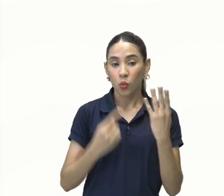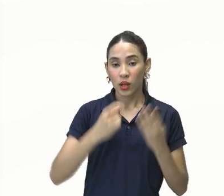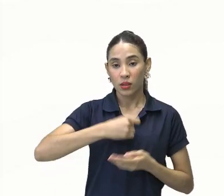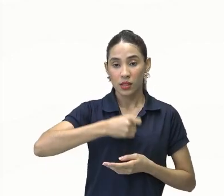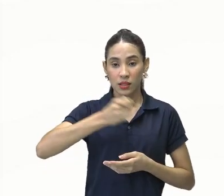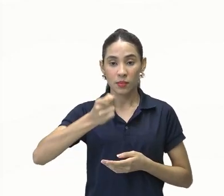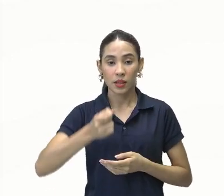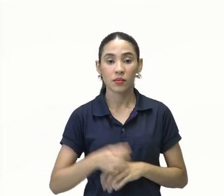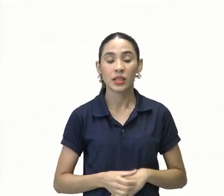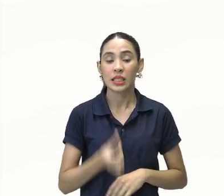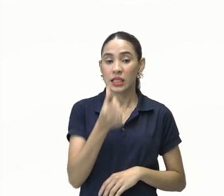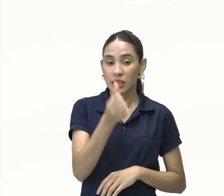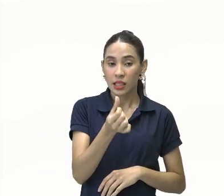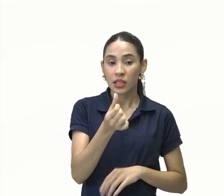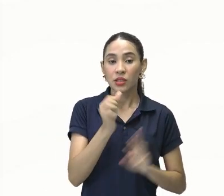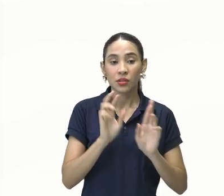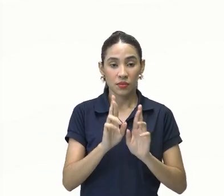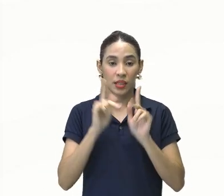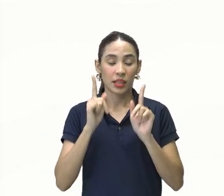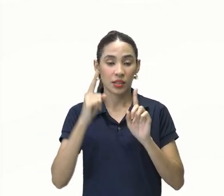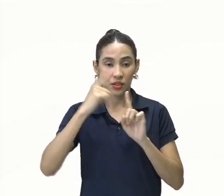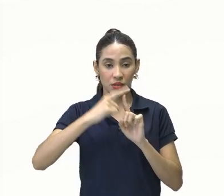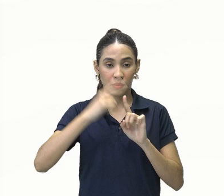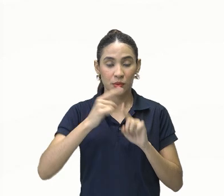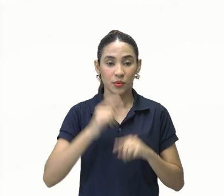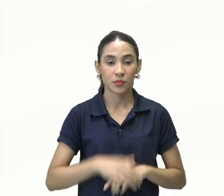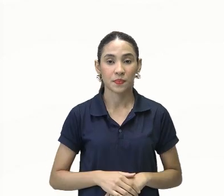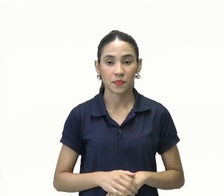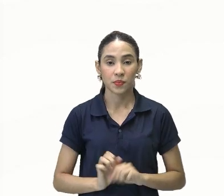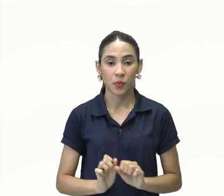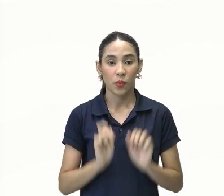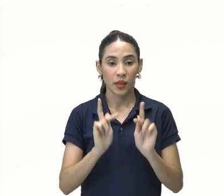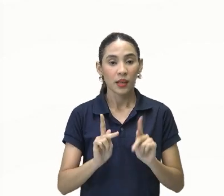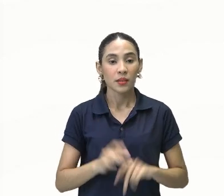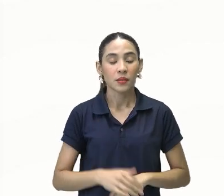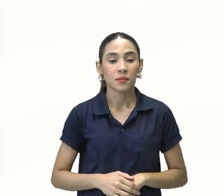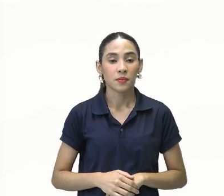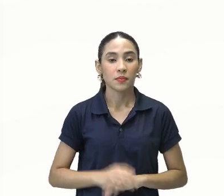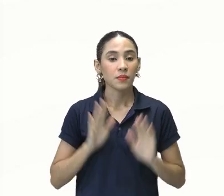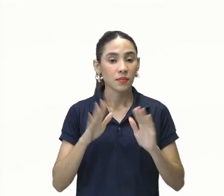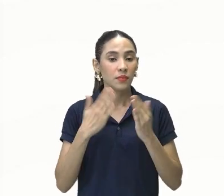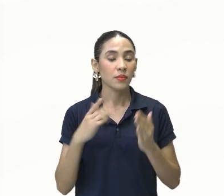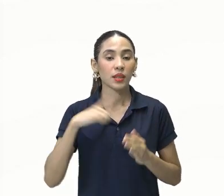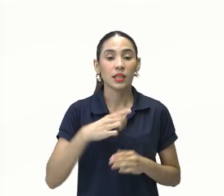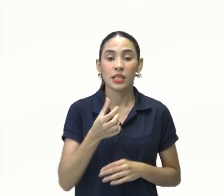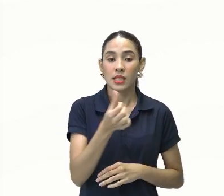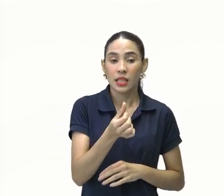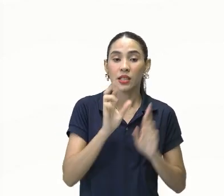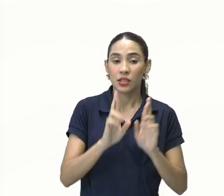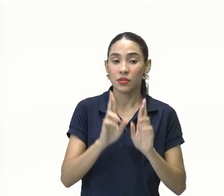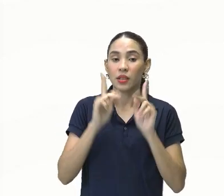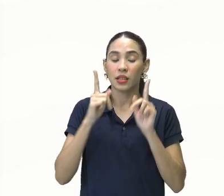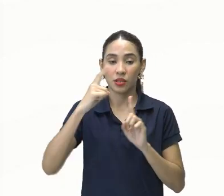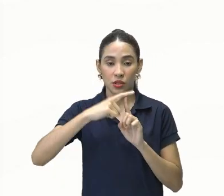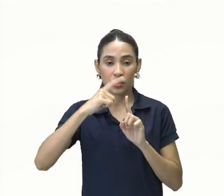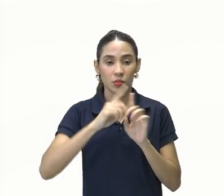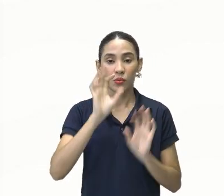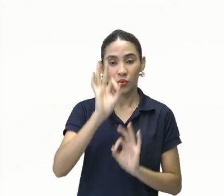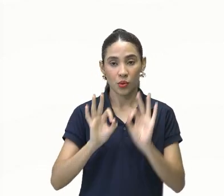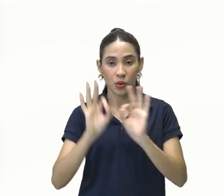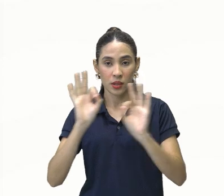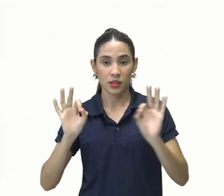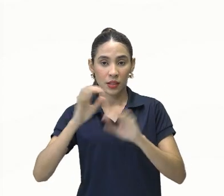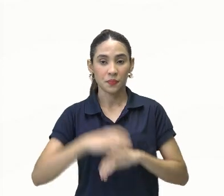lançamentos de 6 maneiras diferentes, tá bom? Então, eu tenho aí 6 maneiras diferentes de